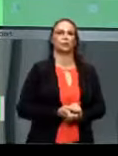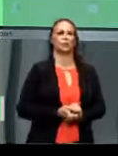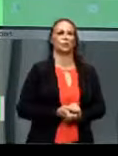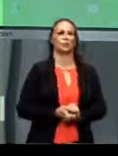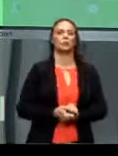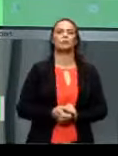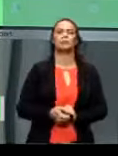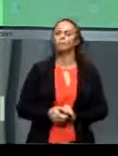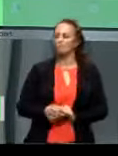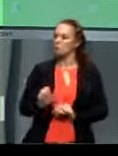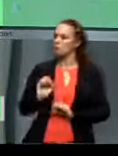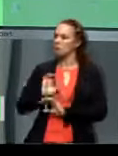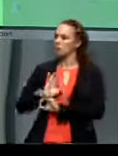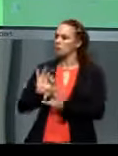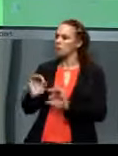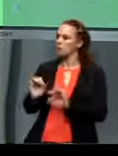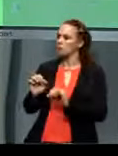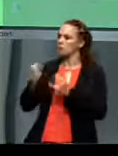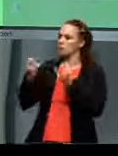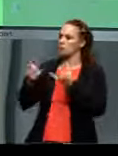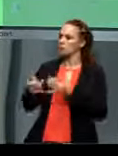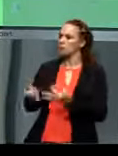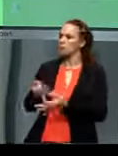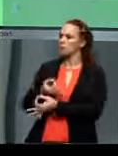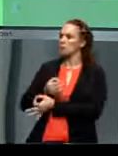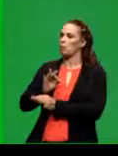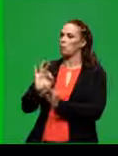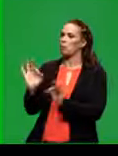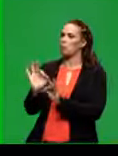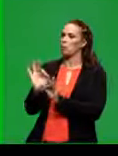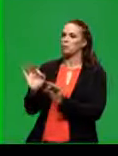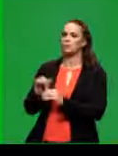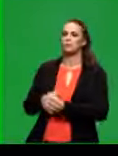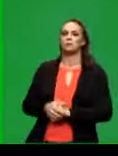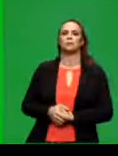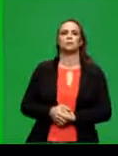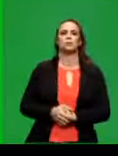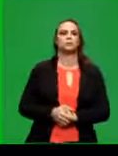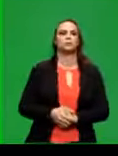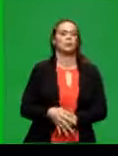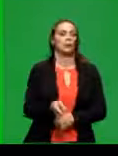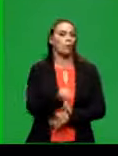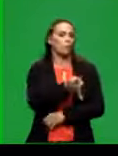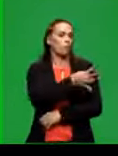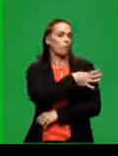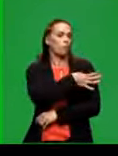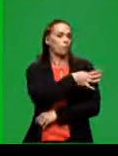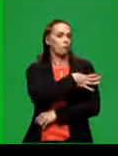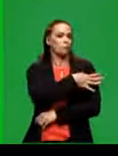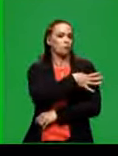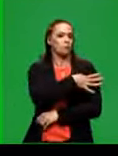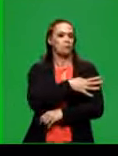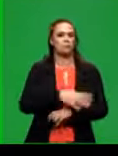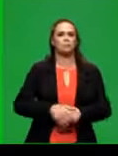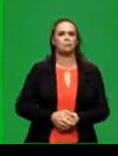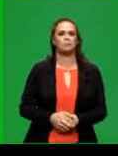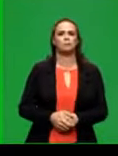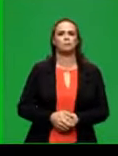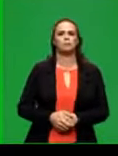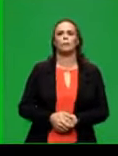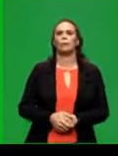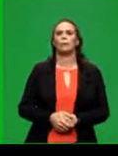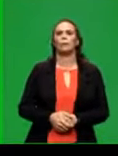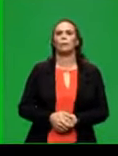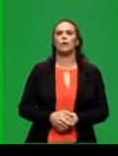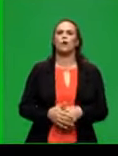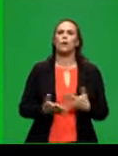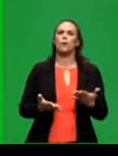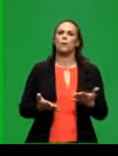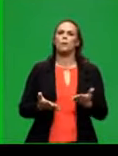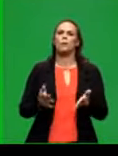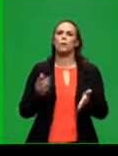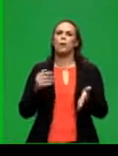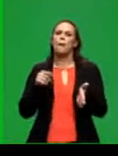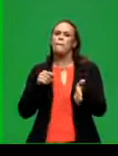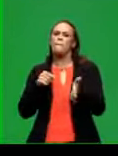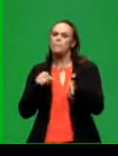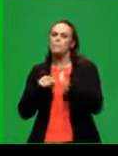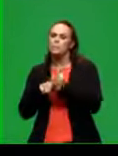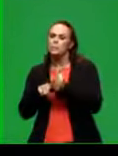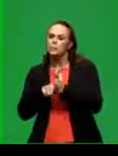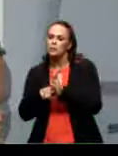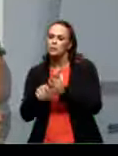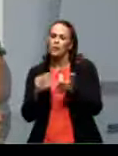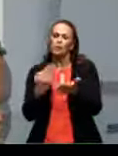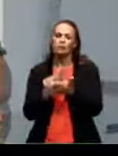lá. 4º ano. Como a curiosidade pode ajudar a desenvolver o estudo das ciências?